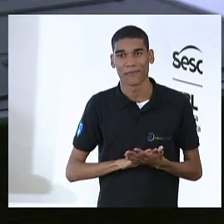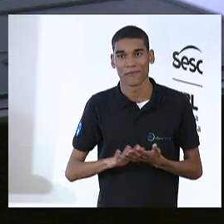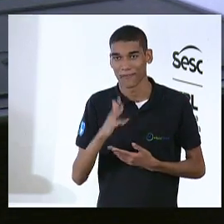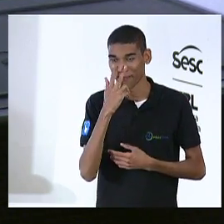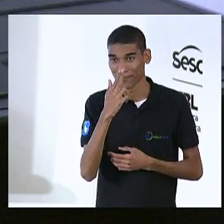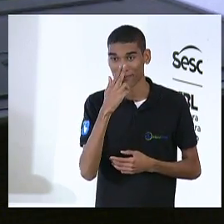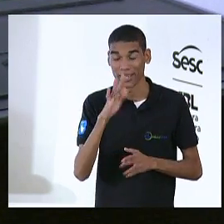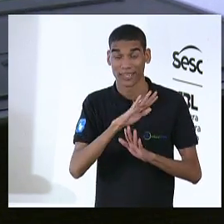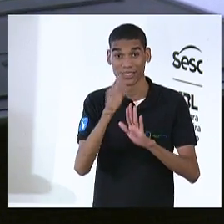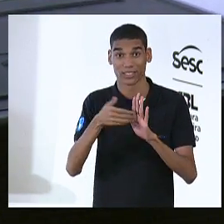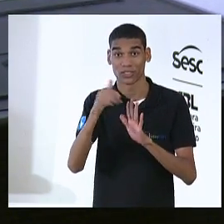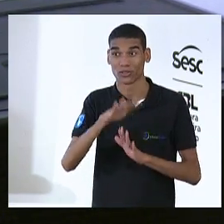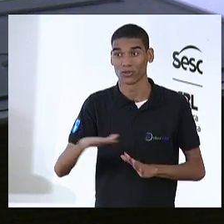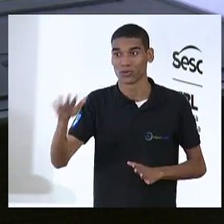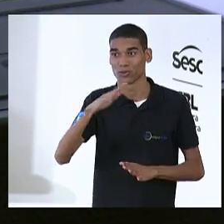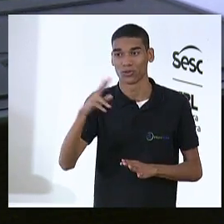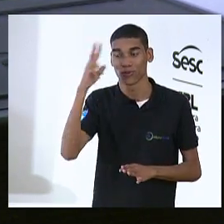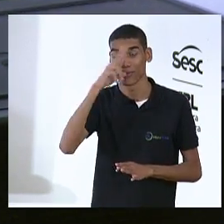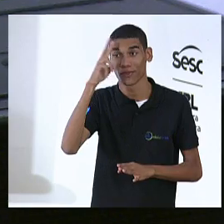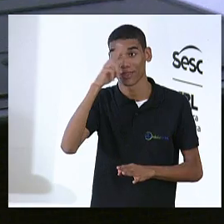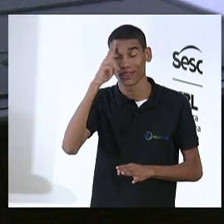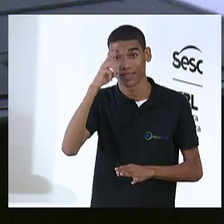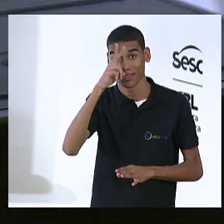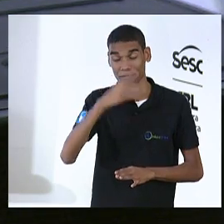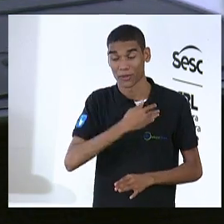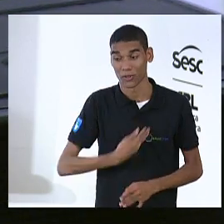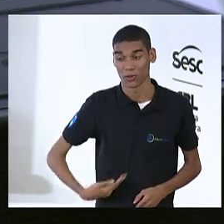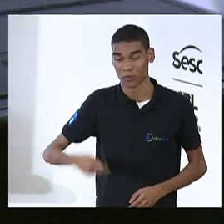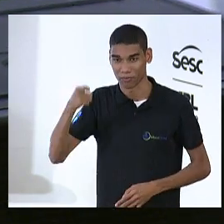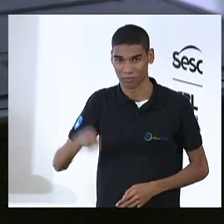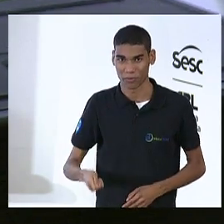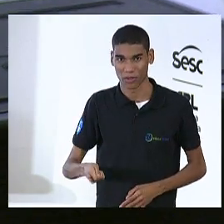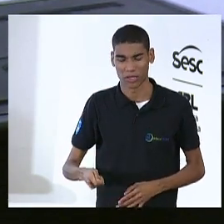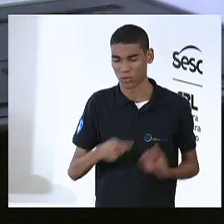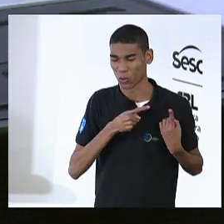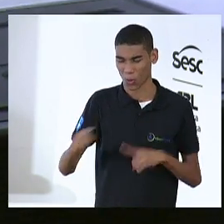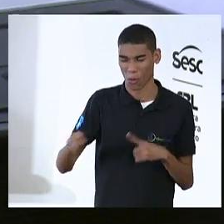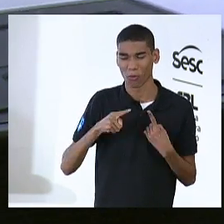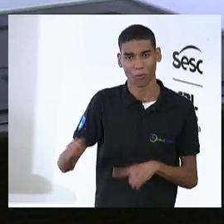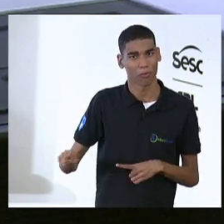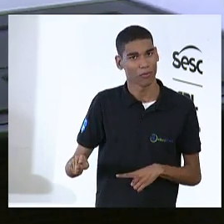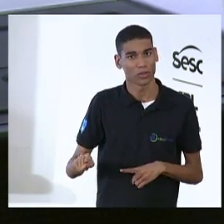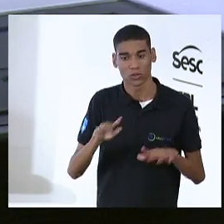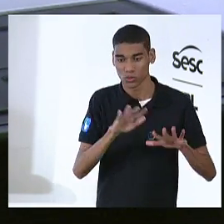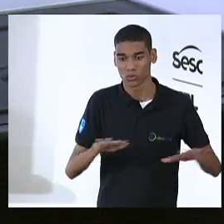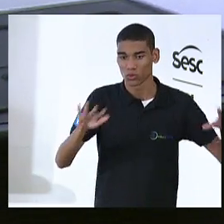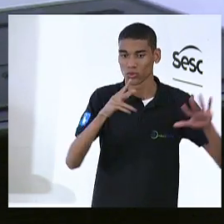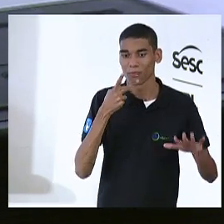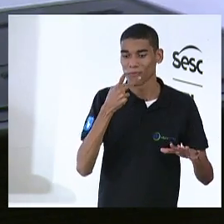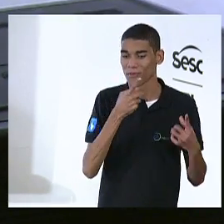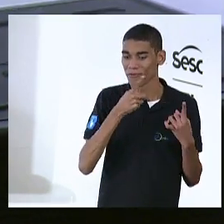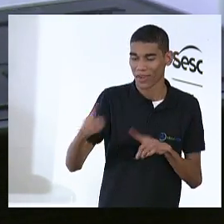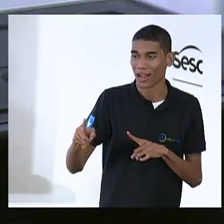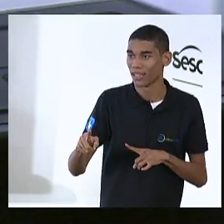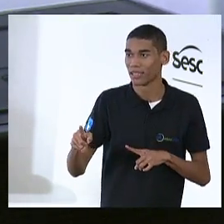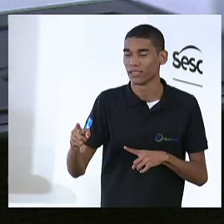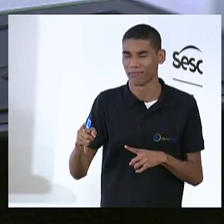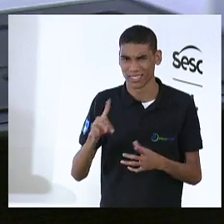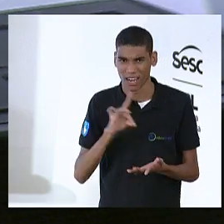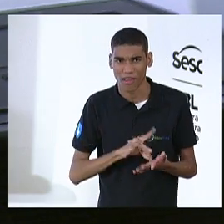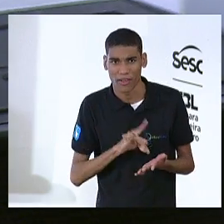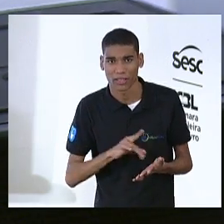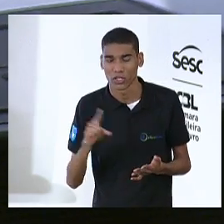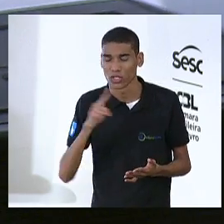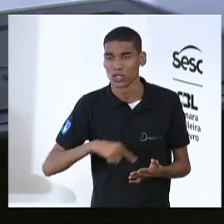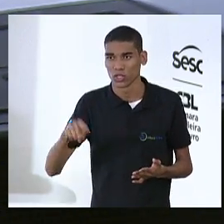Parece que todo mundo se recorda da ditadura de maneira crítica. Mas será que é assim? Né? Como é que a gente explica essa nostalgia crescente